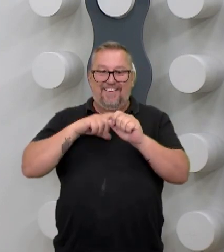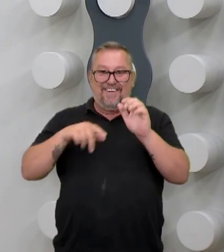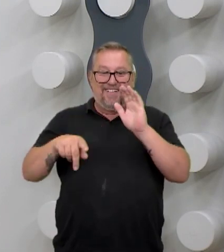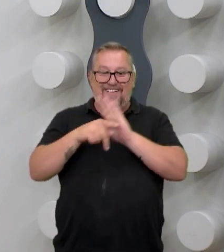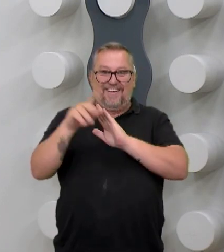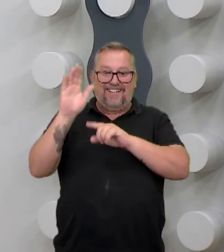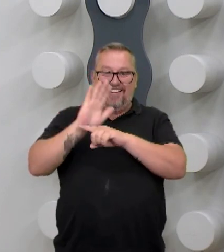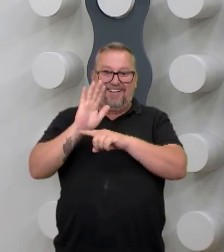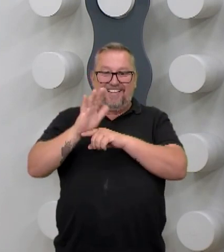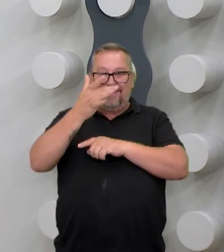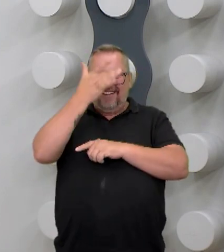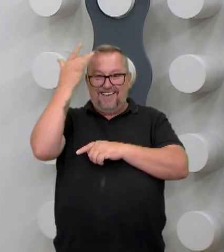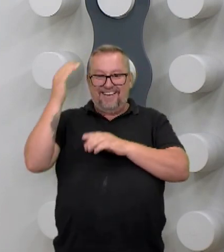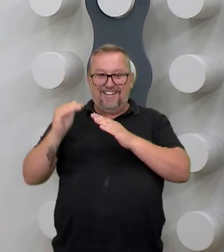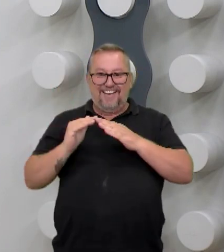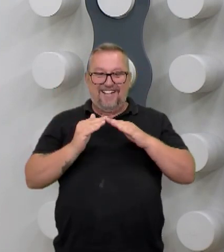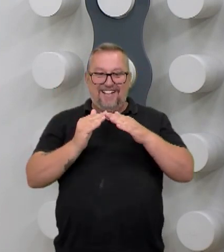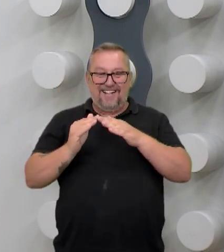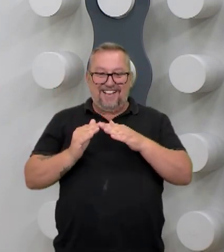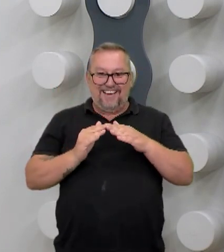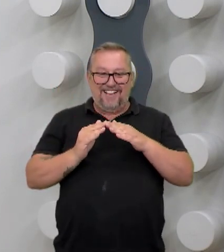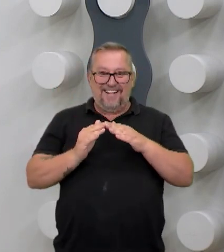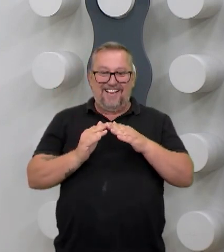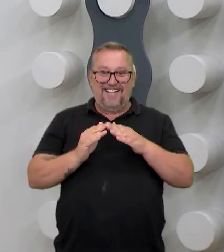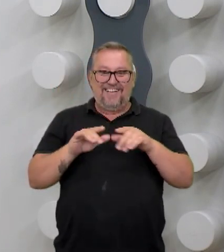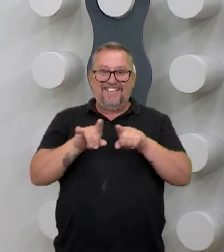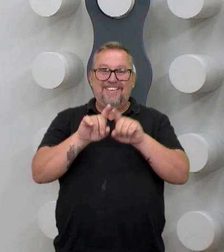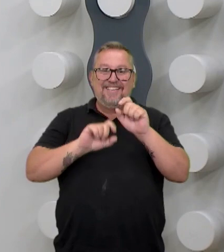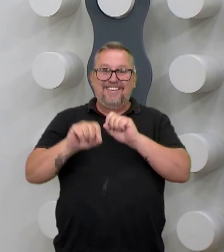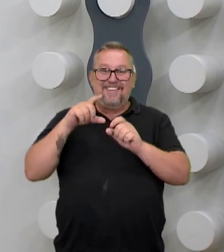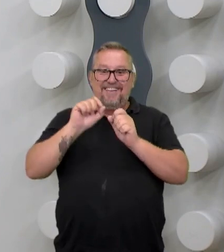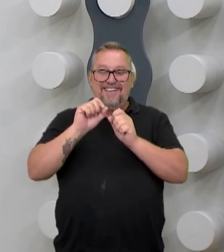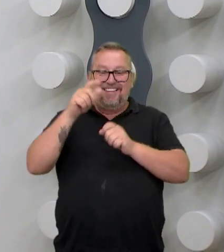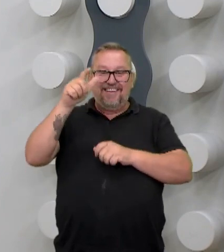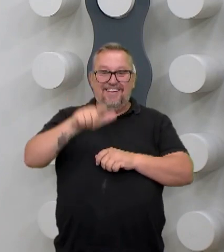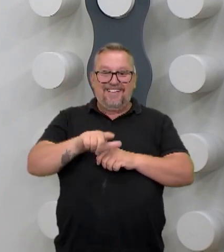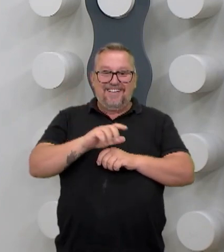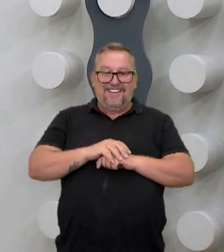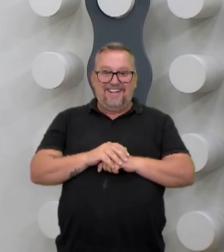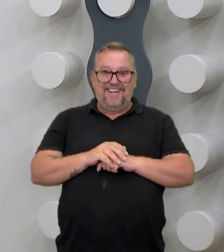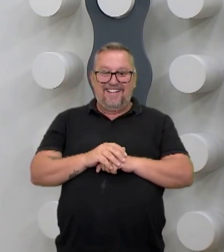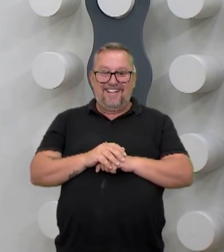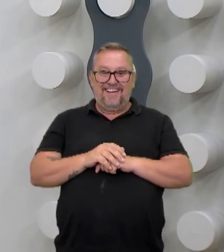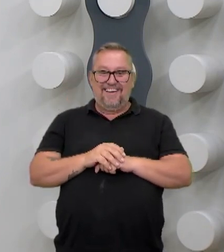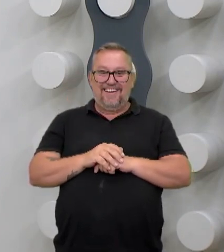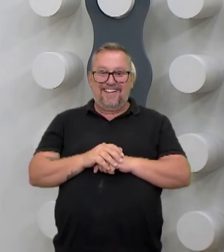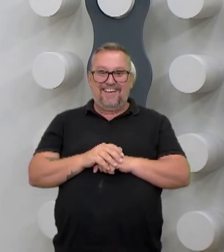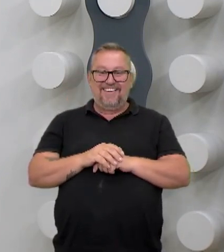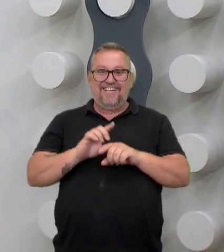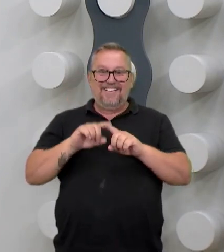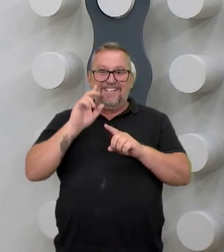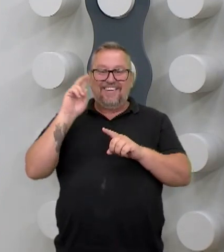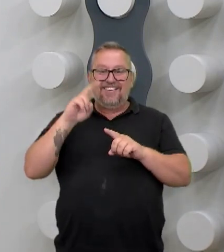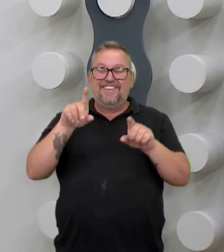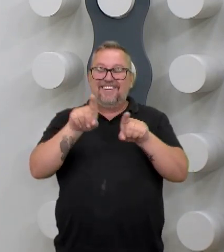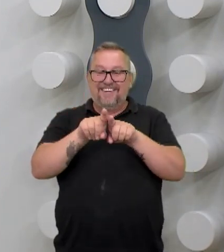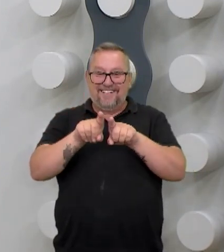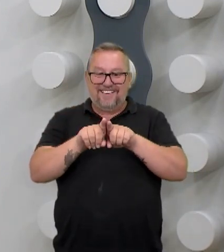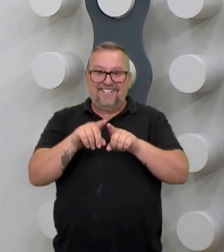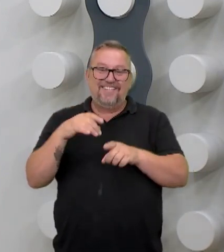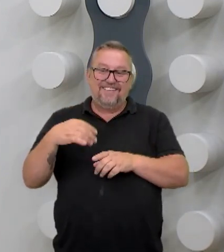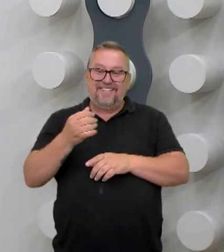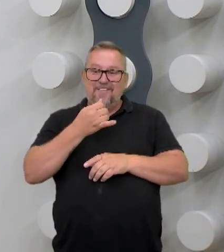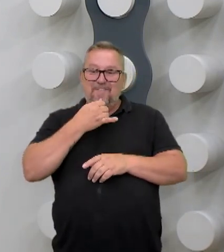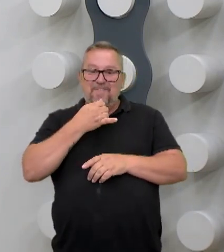ajudar as pessoas menos favorecidas. Então a gente não está falando aqui de novo de nome X e nome Y, né? Por